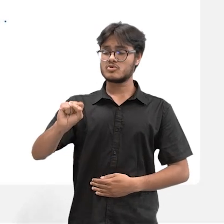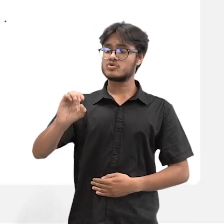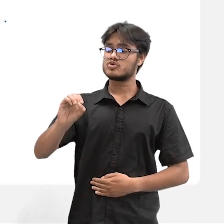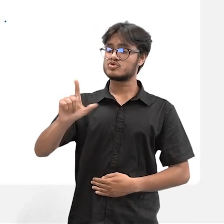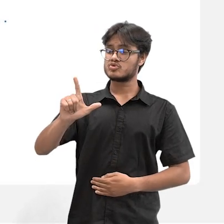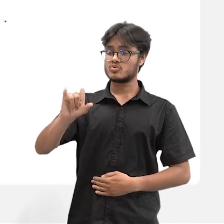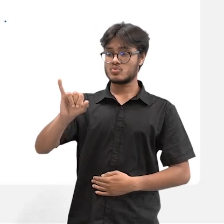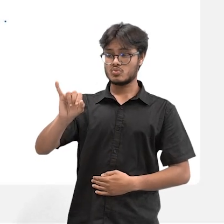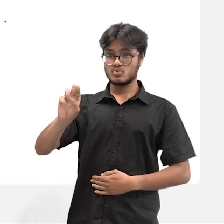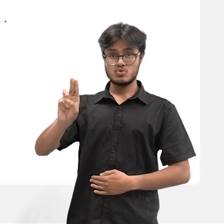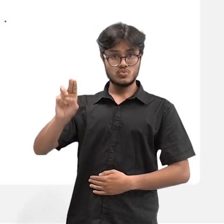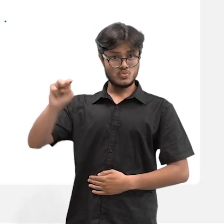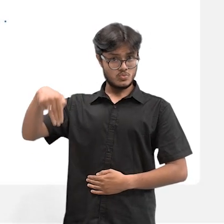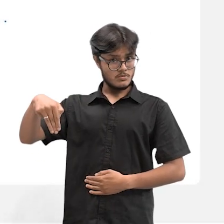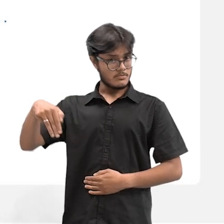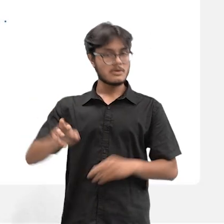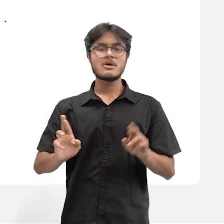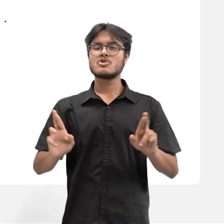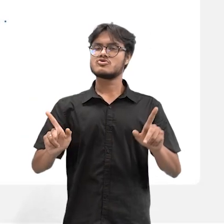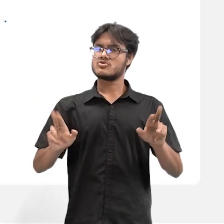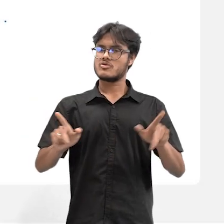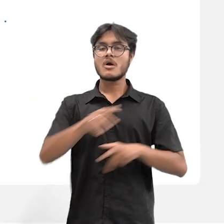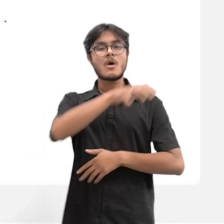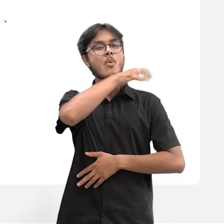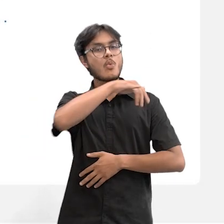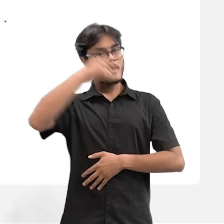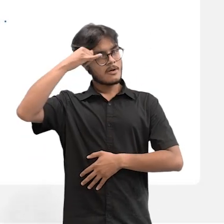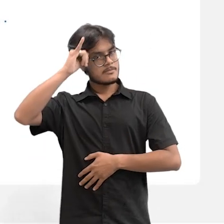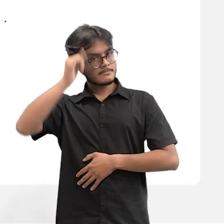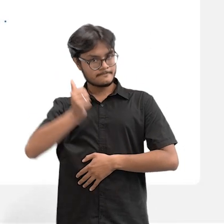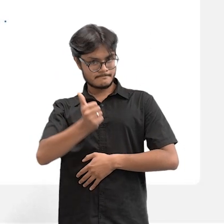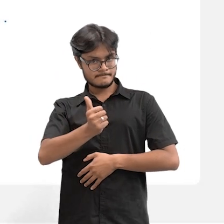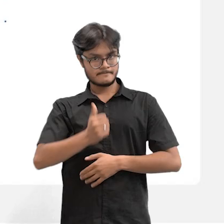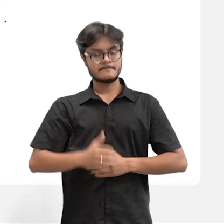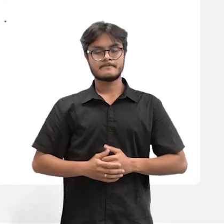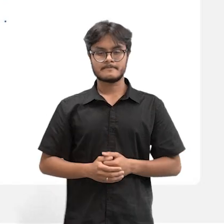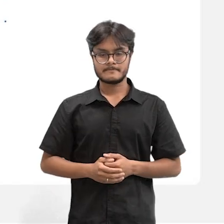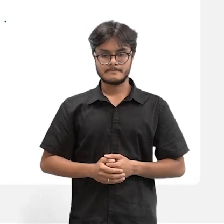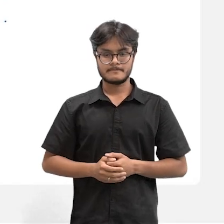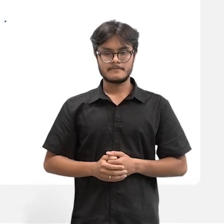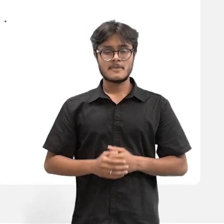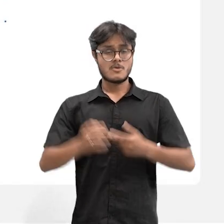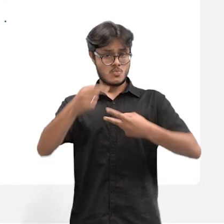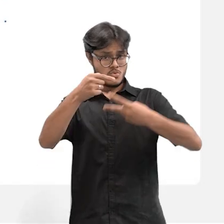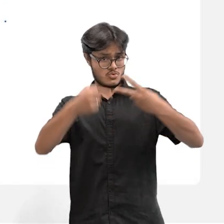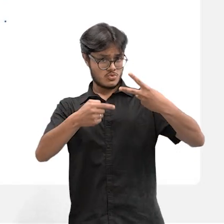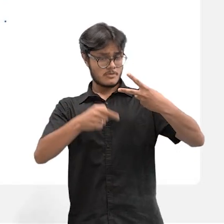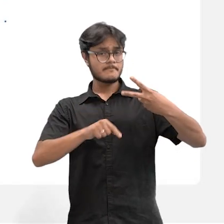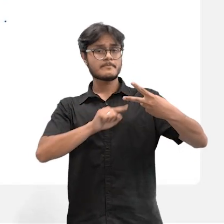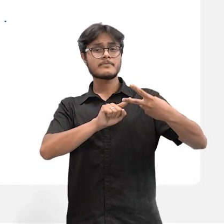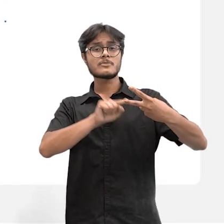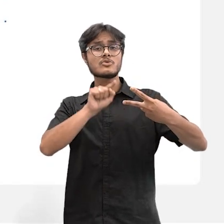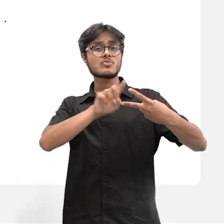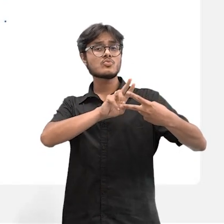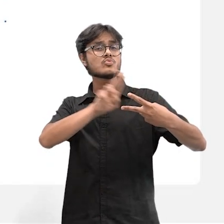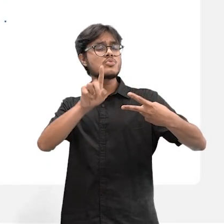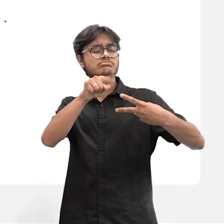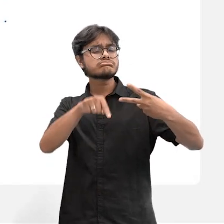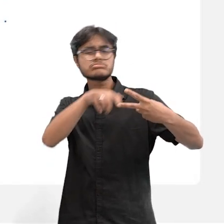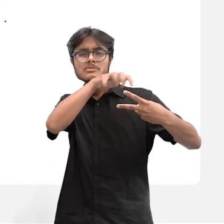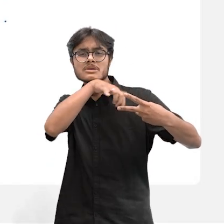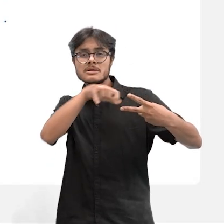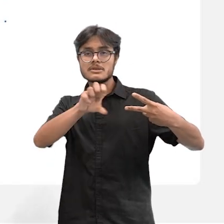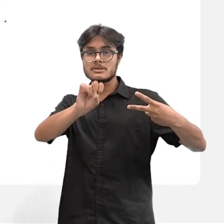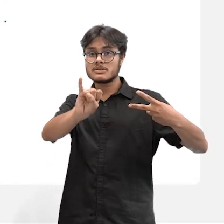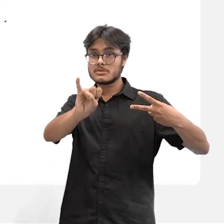solium, tá? Que é uma tênia diferente da tênia saginata. Então, os dois são hospedeiros intermediários e